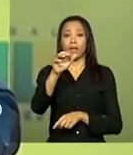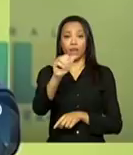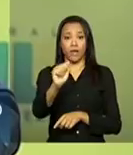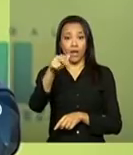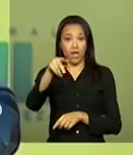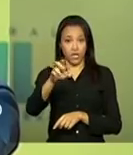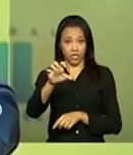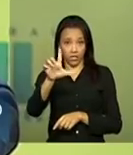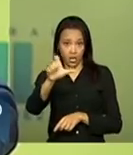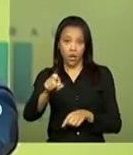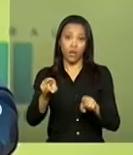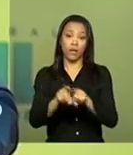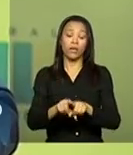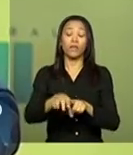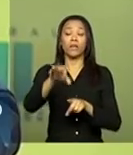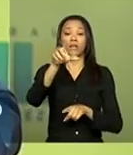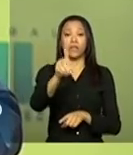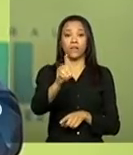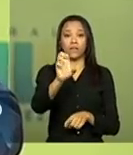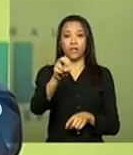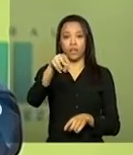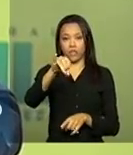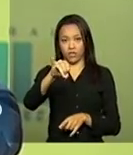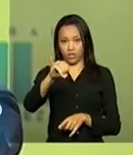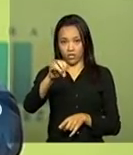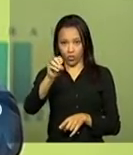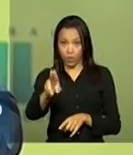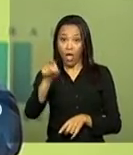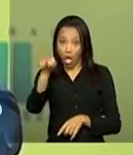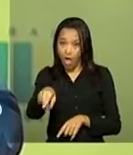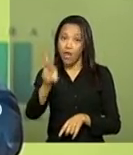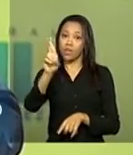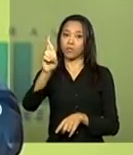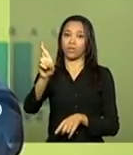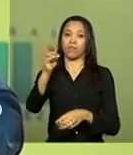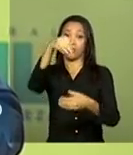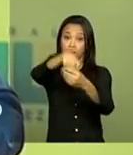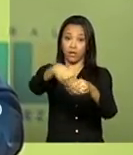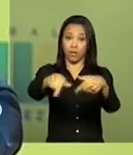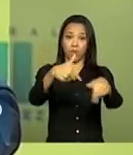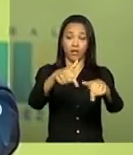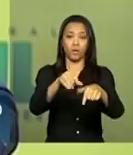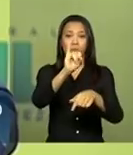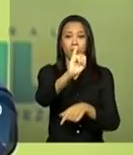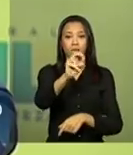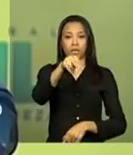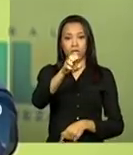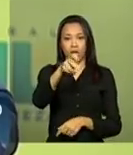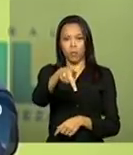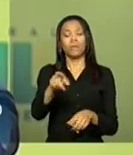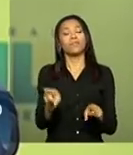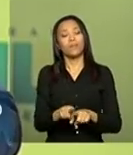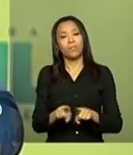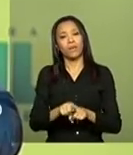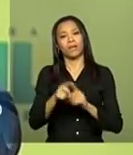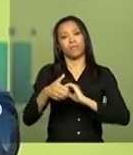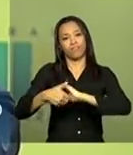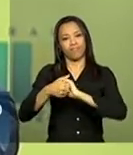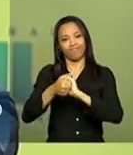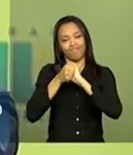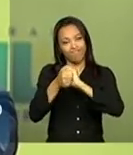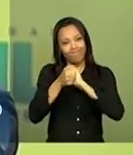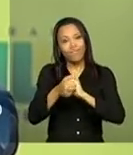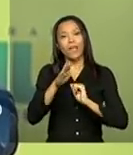Dênio, né, do, que está lá no INEP, que é o responsável pela logística do Enem. Cumprimentar aqui a minha família, né, no nome